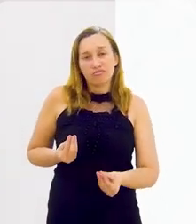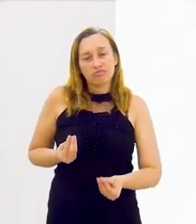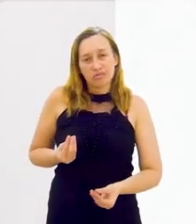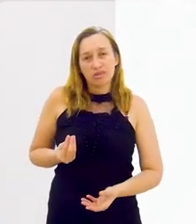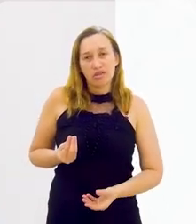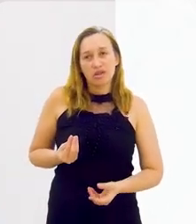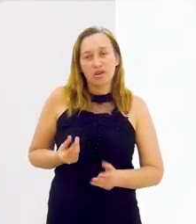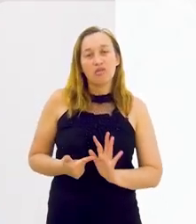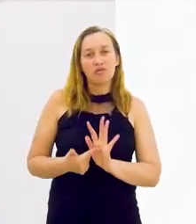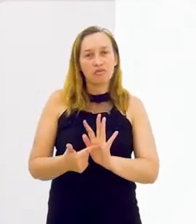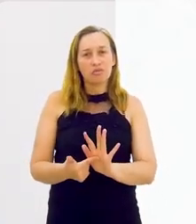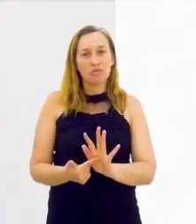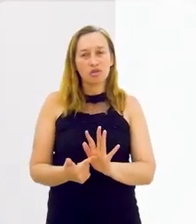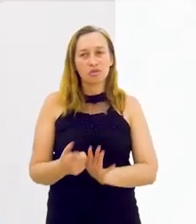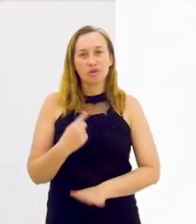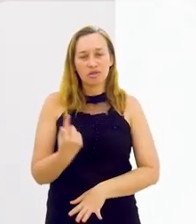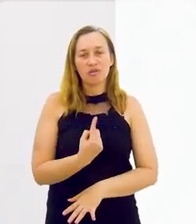né?